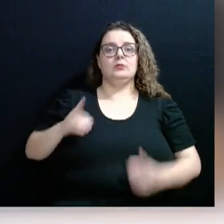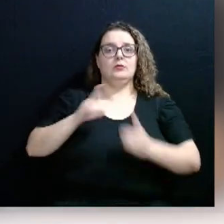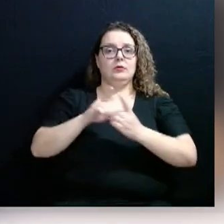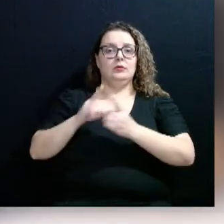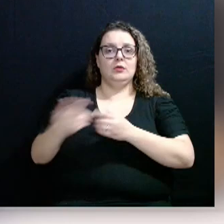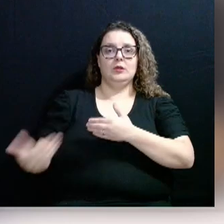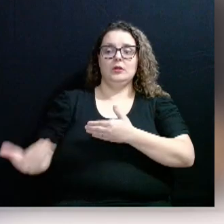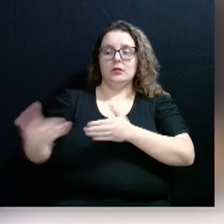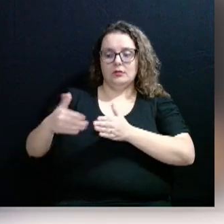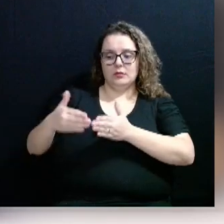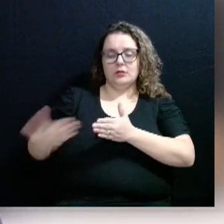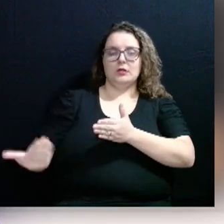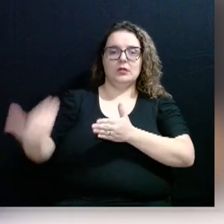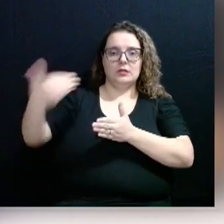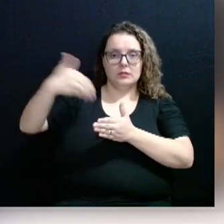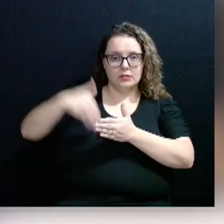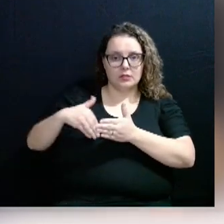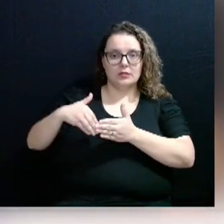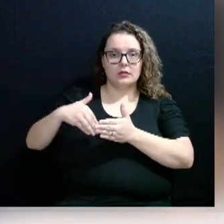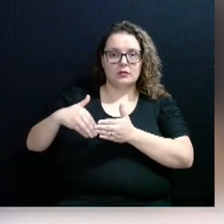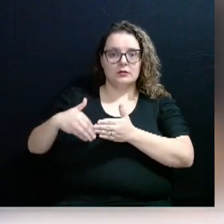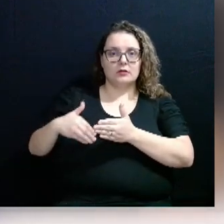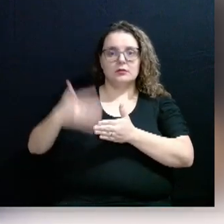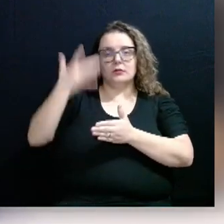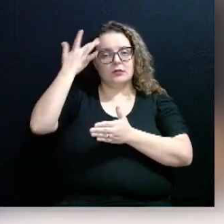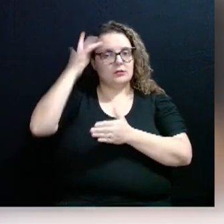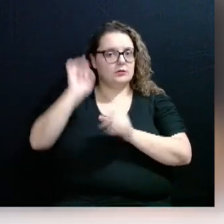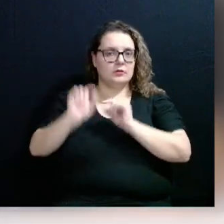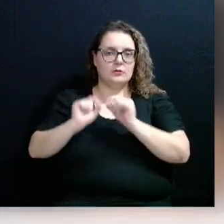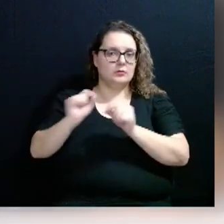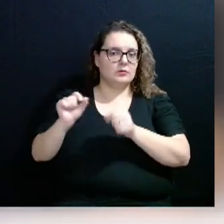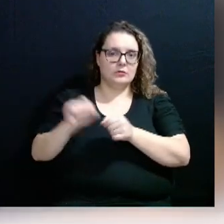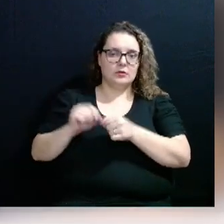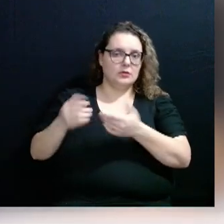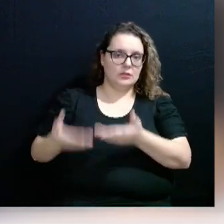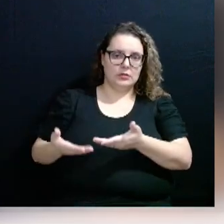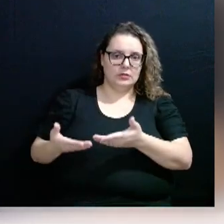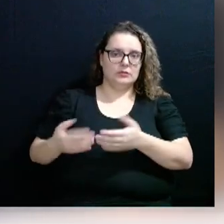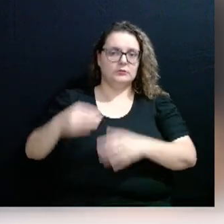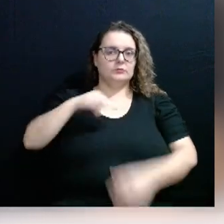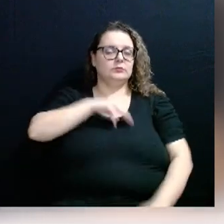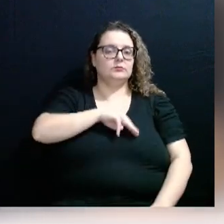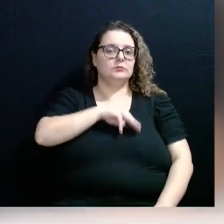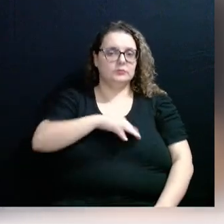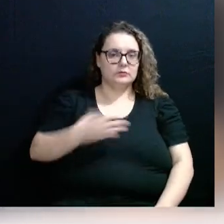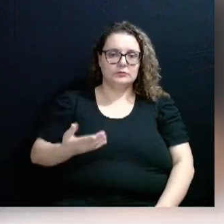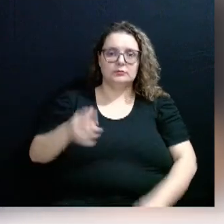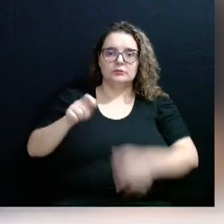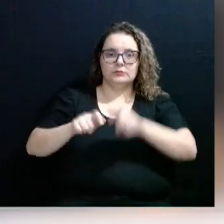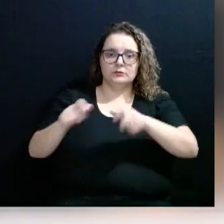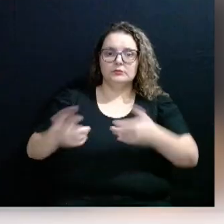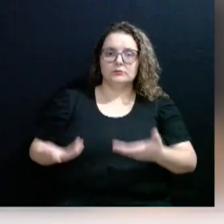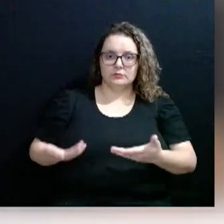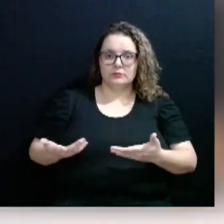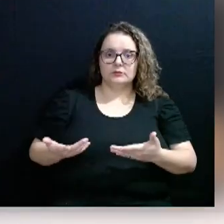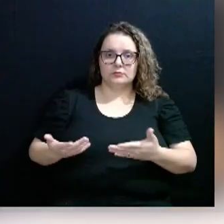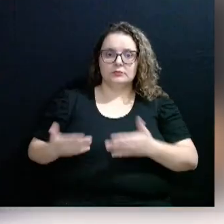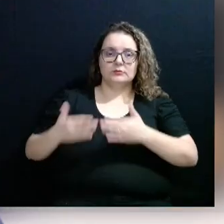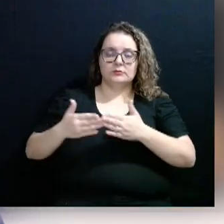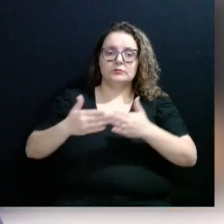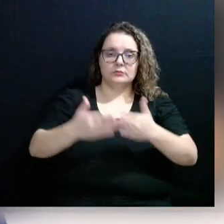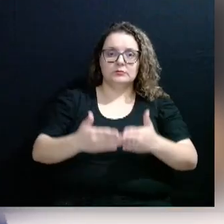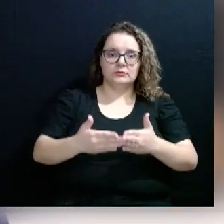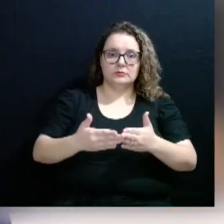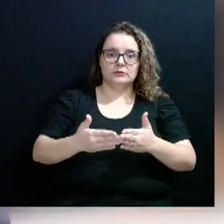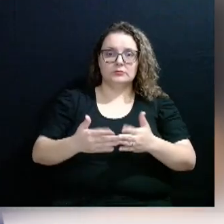barcos, e a gente não sabe o que foi feito dessa missão, dessas pessoas que estavam nessas embarcações. Como você disse,